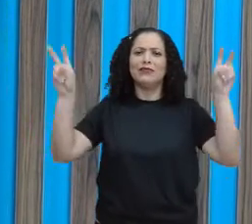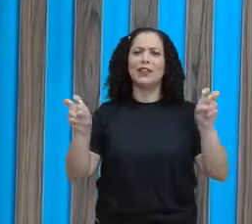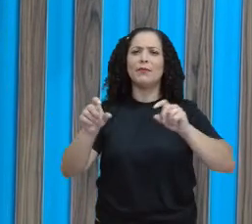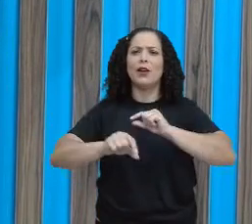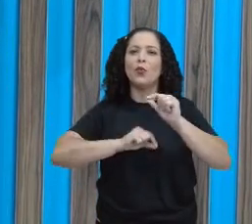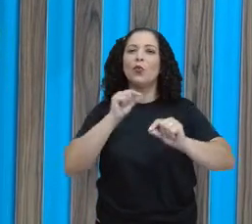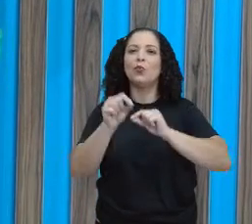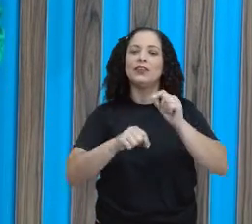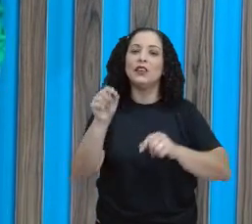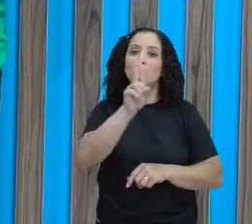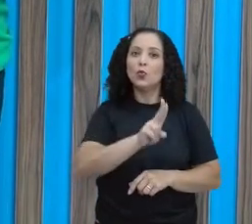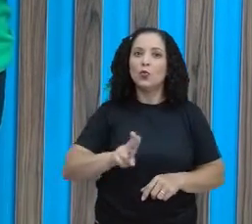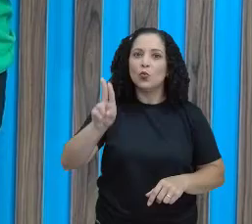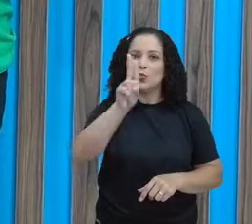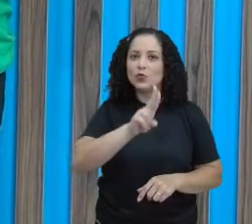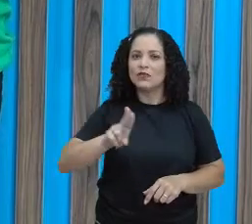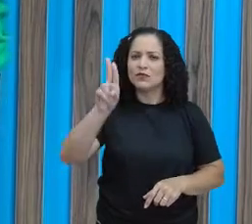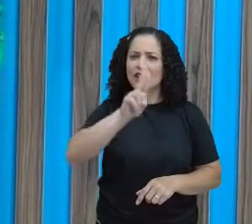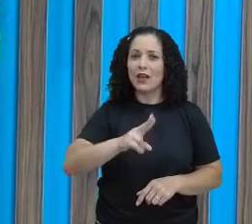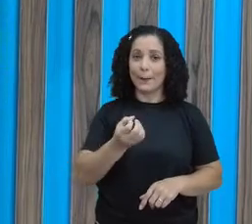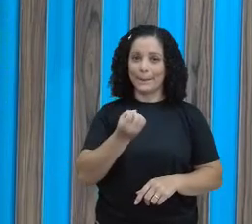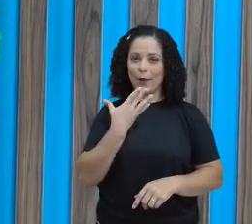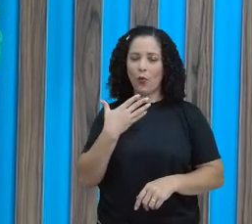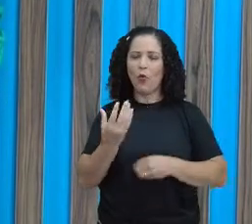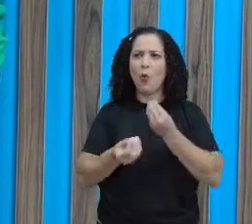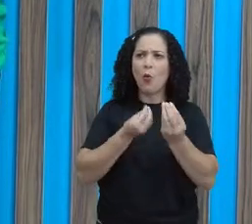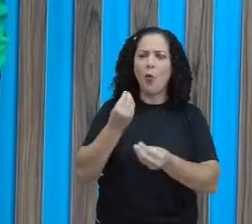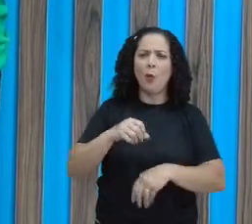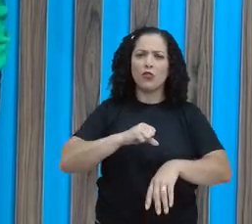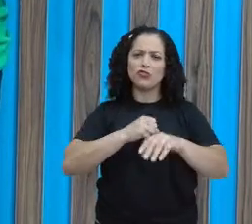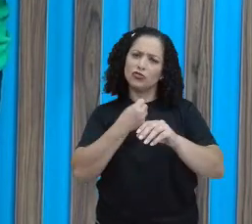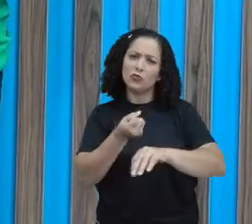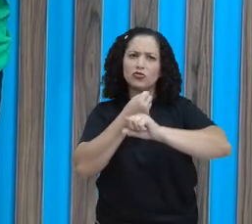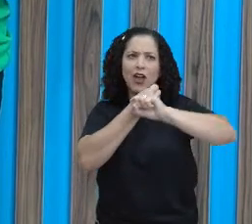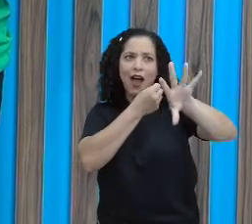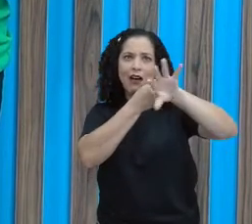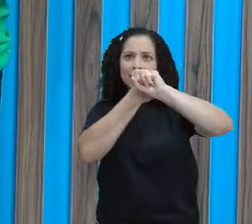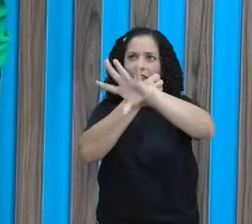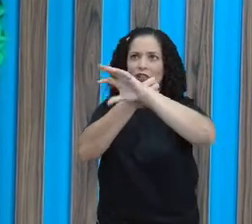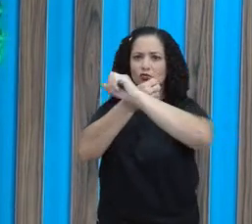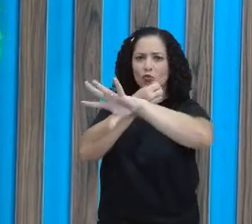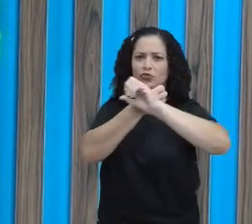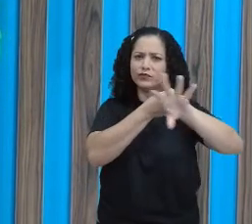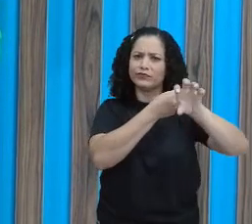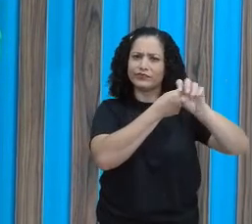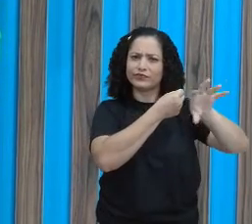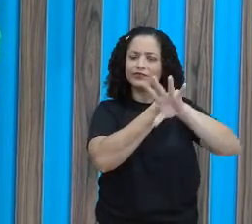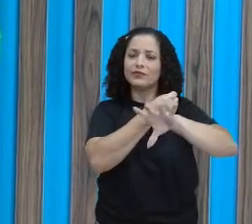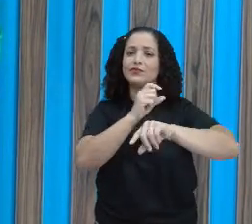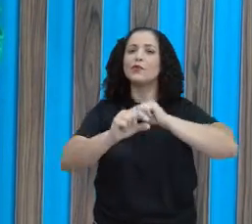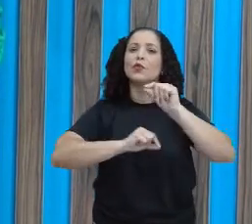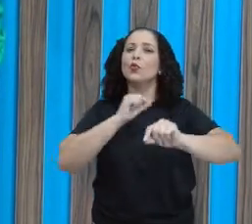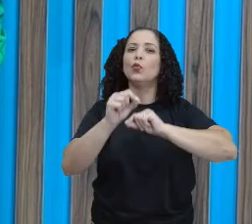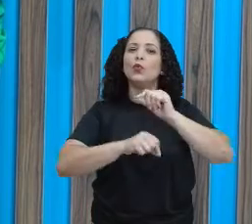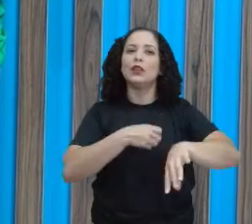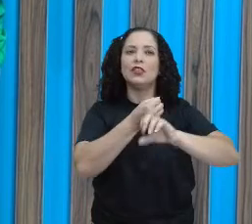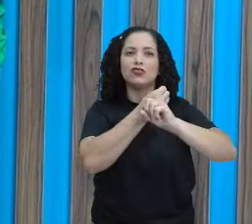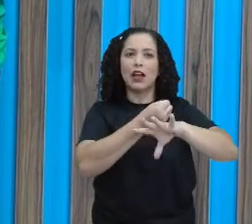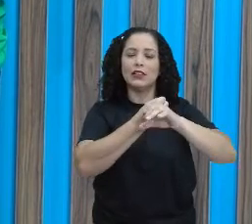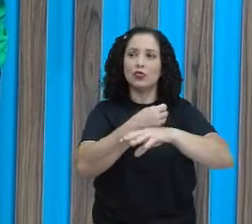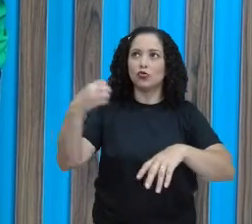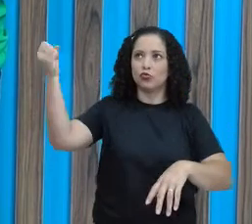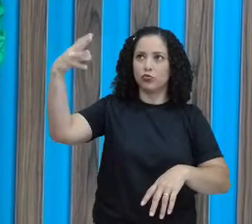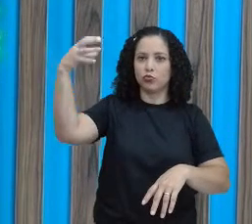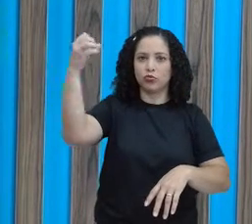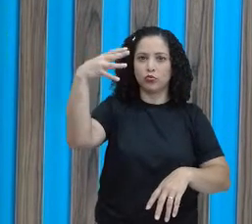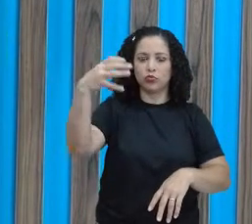Usos benéficos das radiações. Então, o que é que essas radiações proporcionam para a nossa vida,